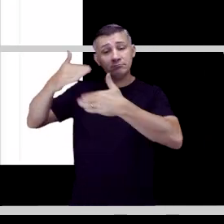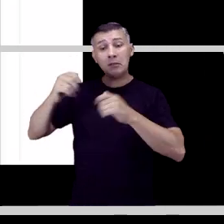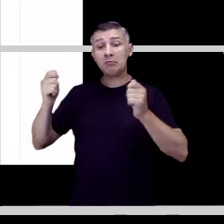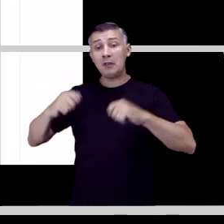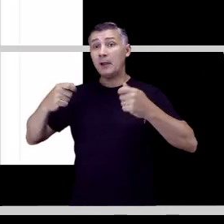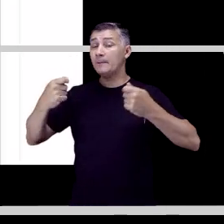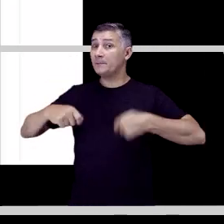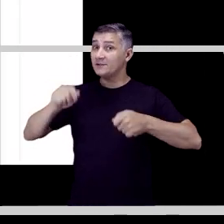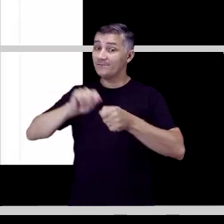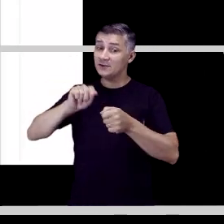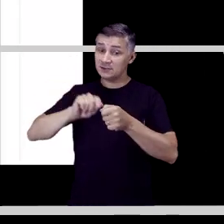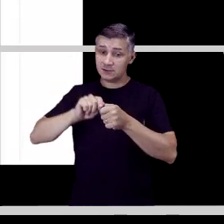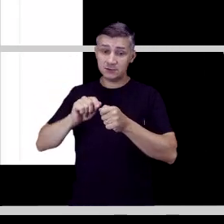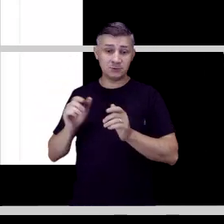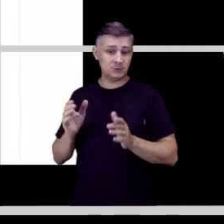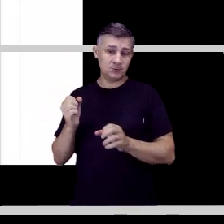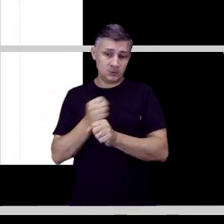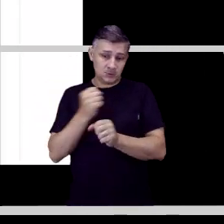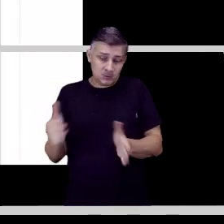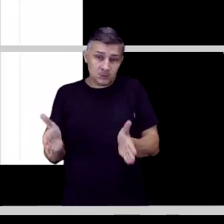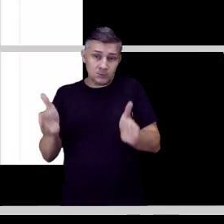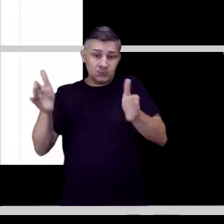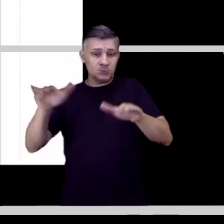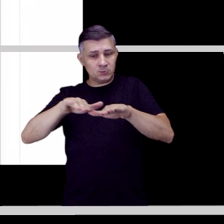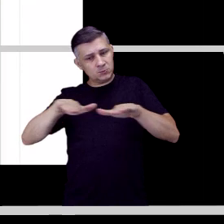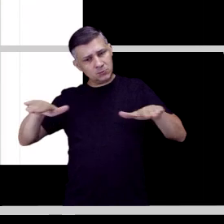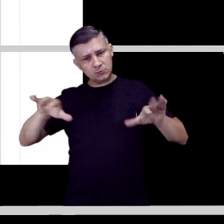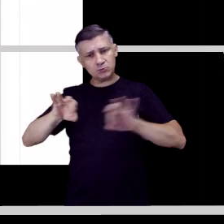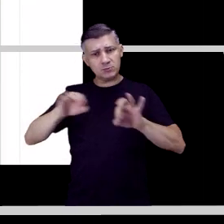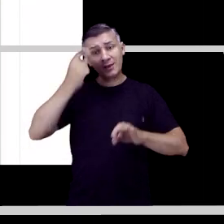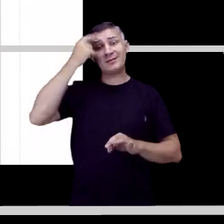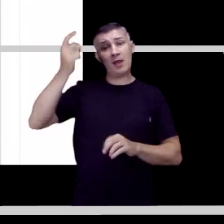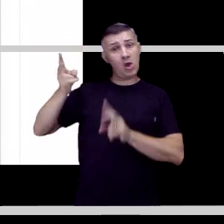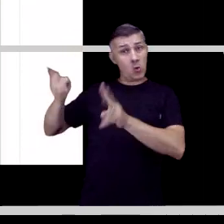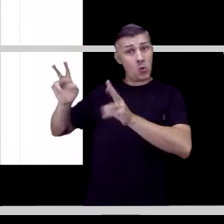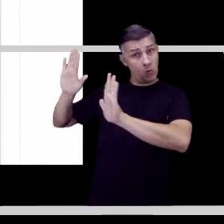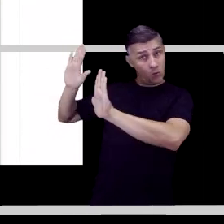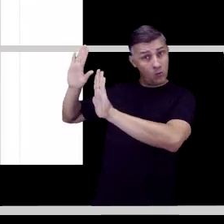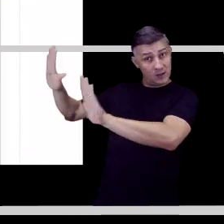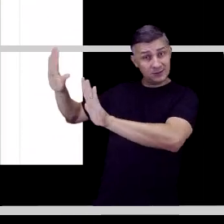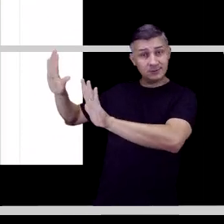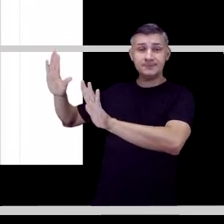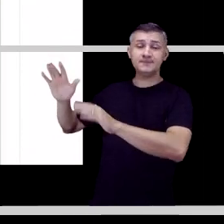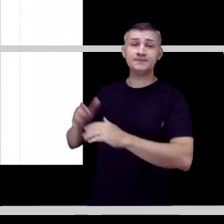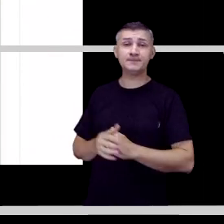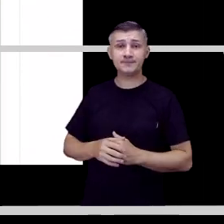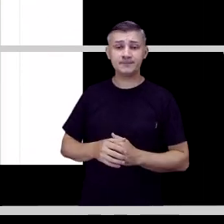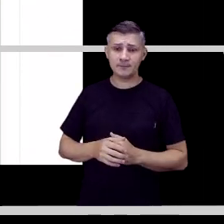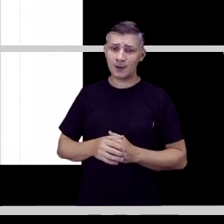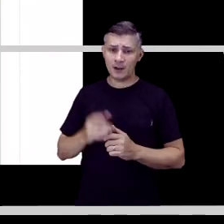isso para isso seria necessário verticalizar. E nossa ideia foi deixar ele